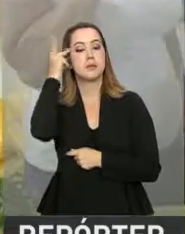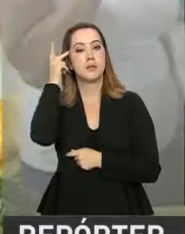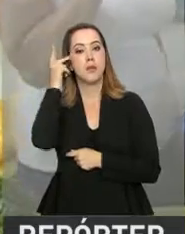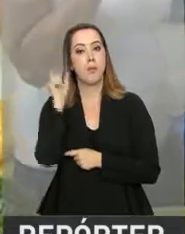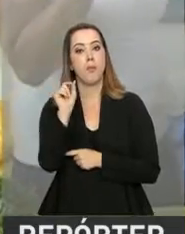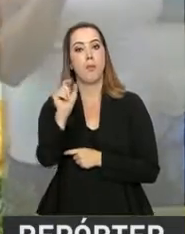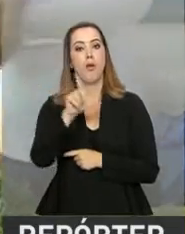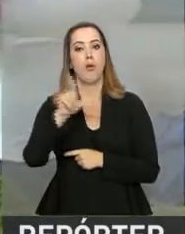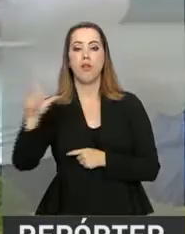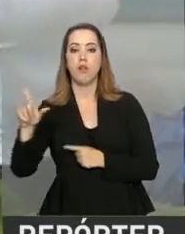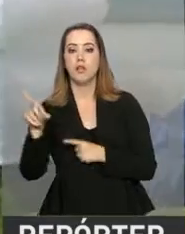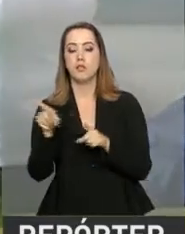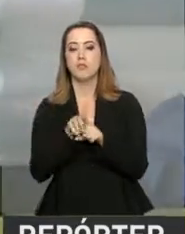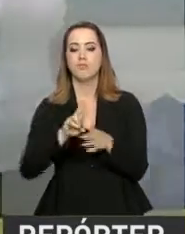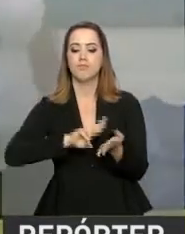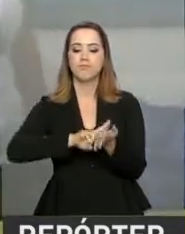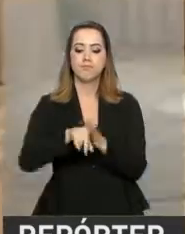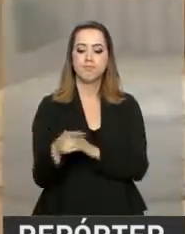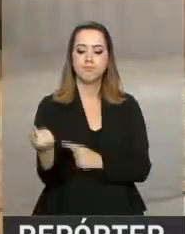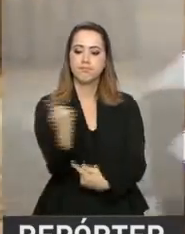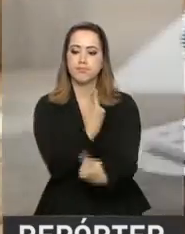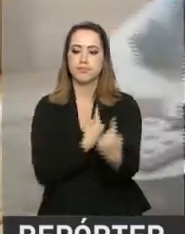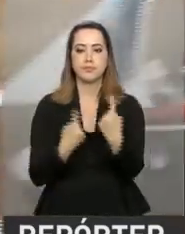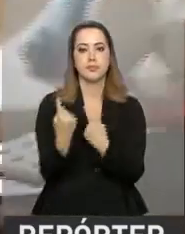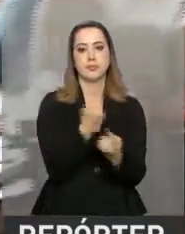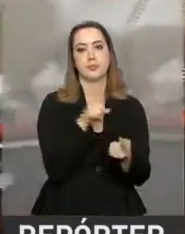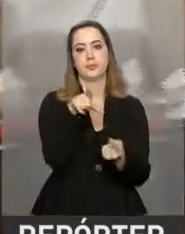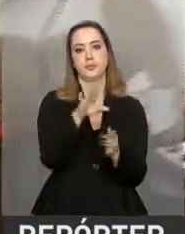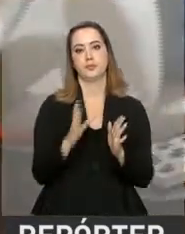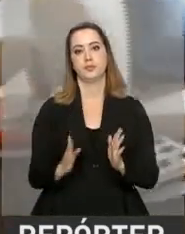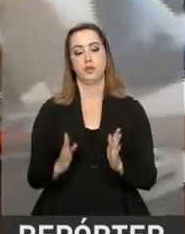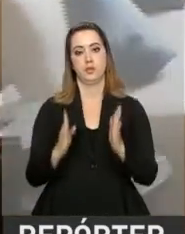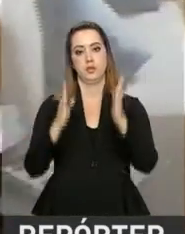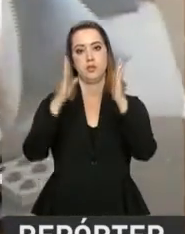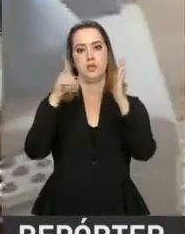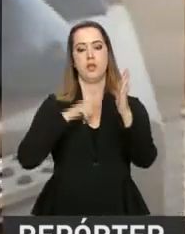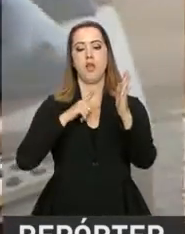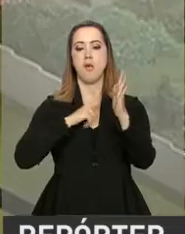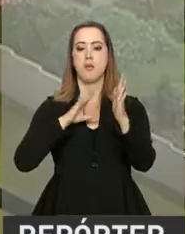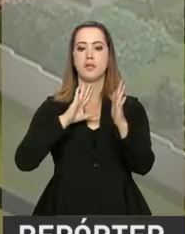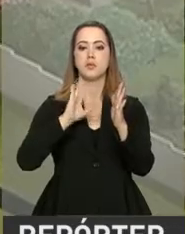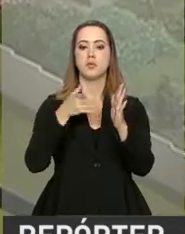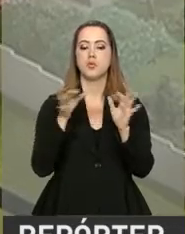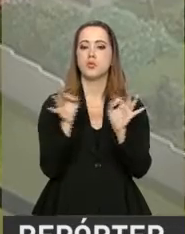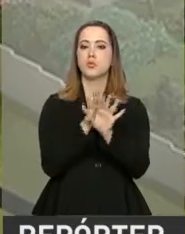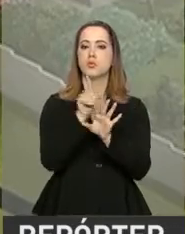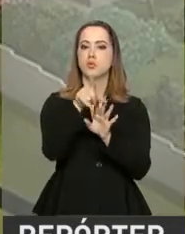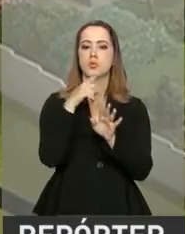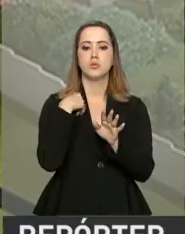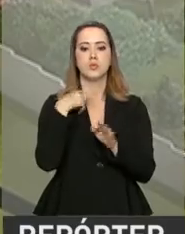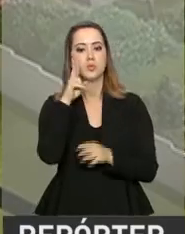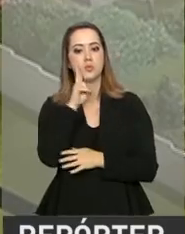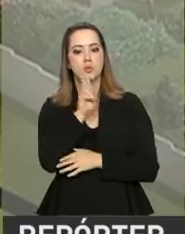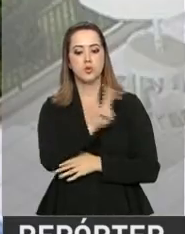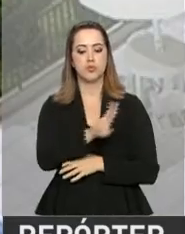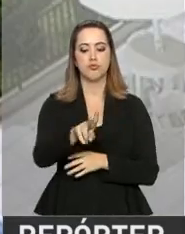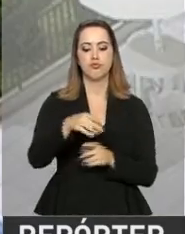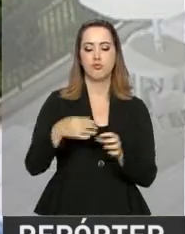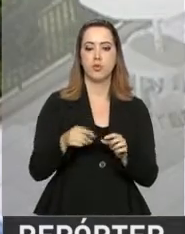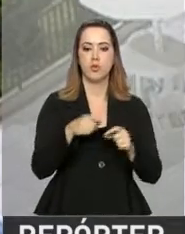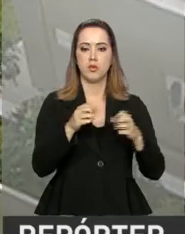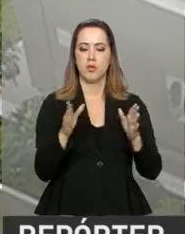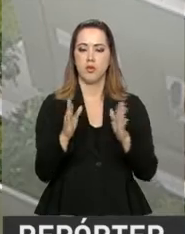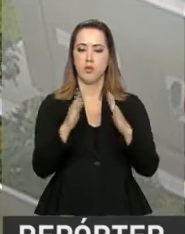Paulo, costuma ter bastante movimento. Além do apartamento modelo decorado, dá para ver na maquete que o condomínio vai